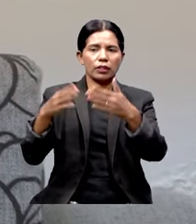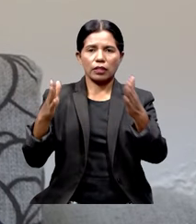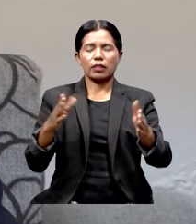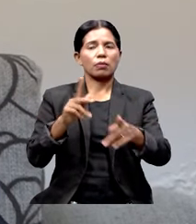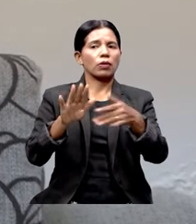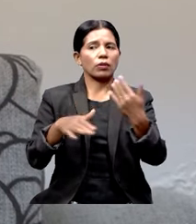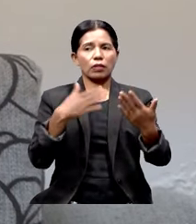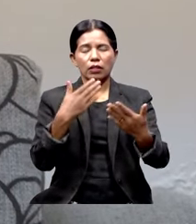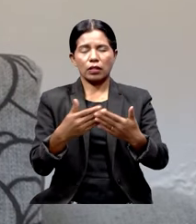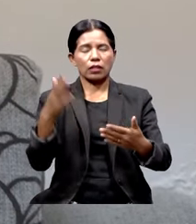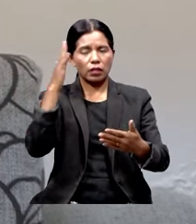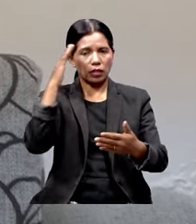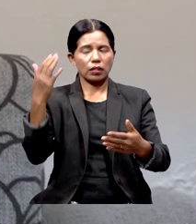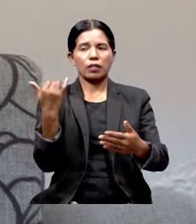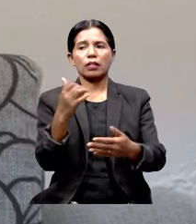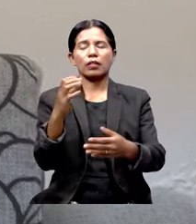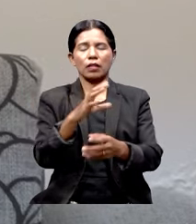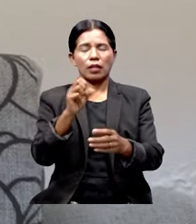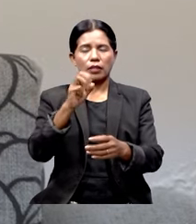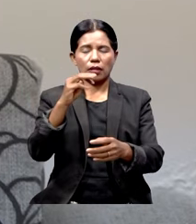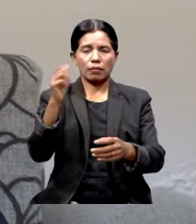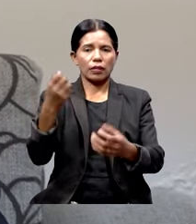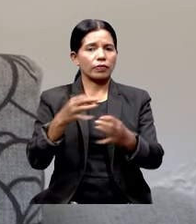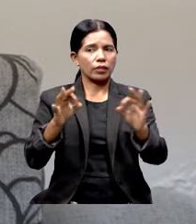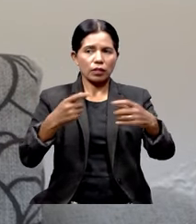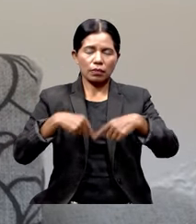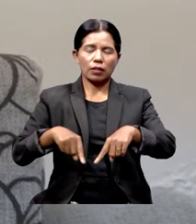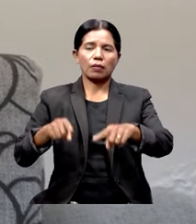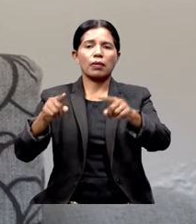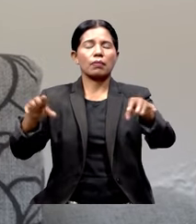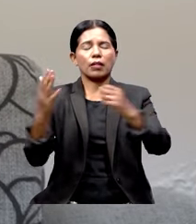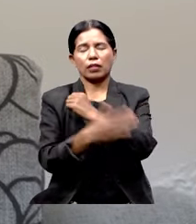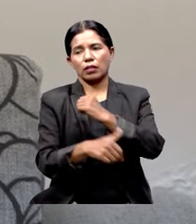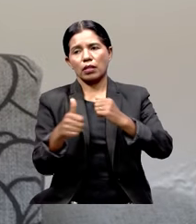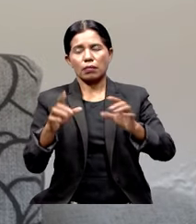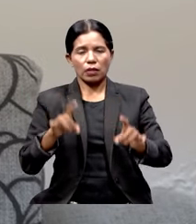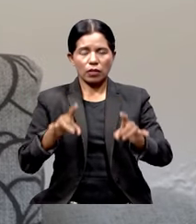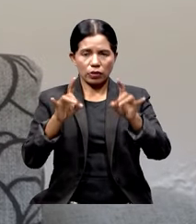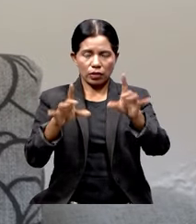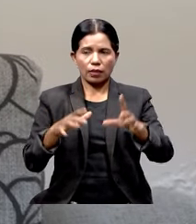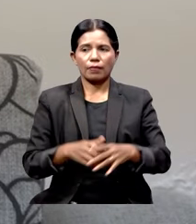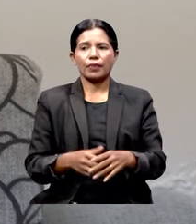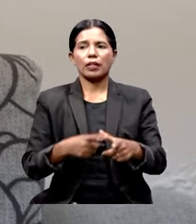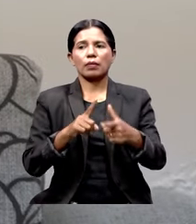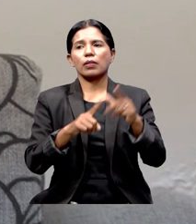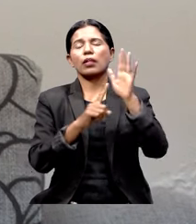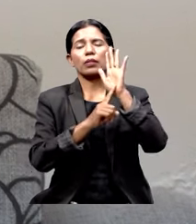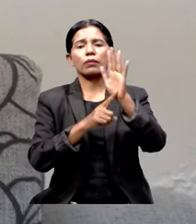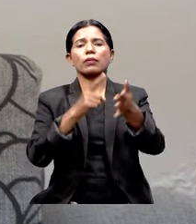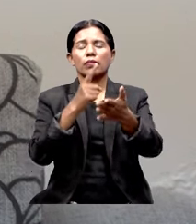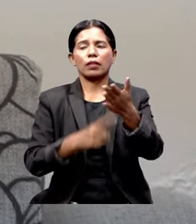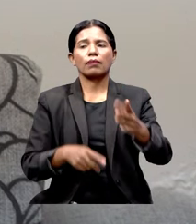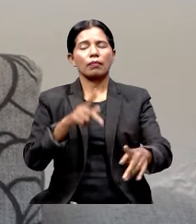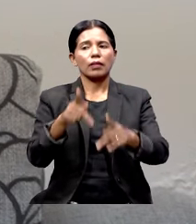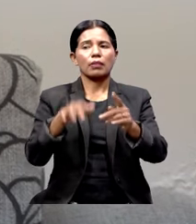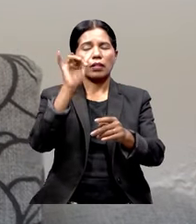ano na tua de secundária depois outro se revela ba para Liur ba Austrália depois nesse atulo saída é mas